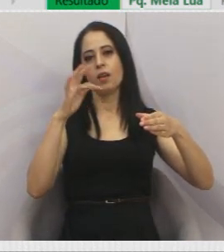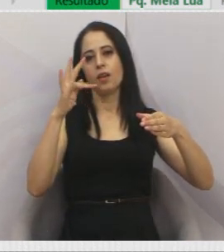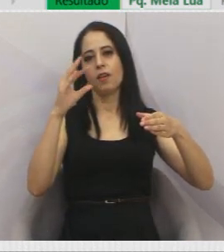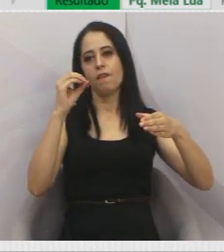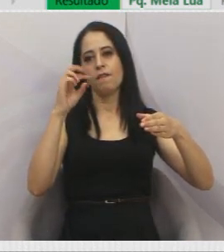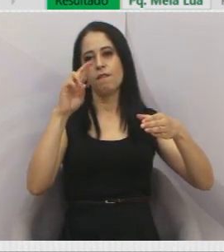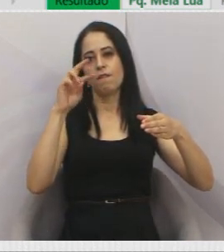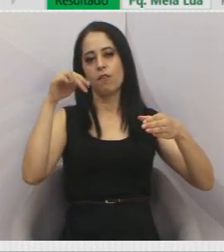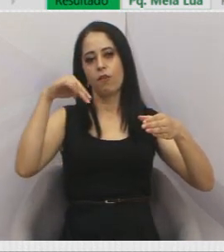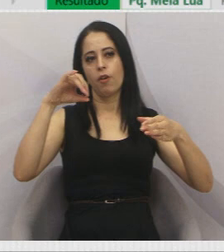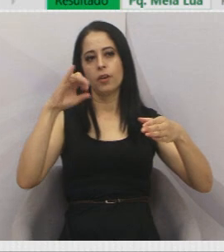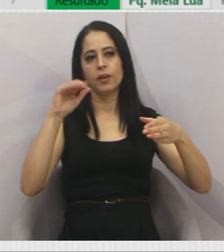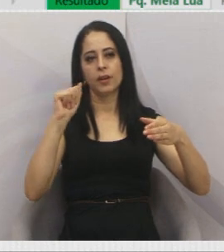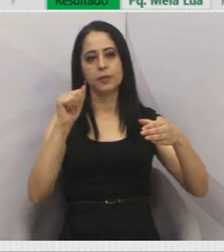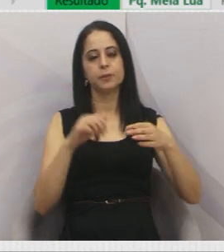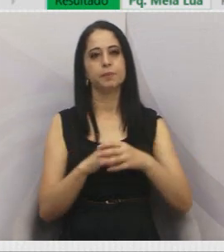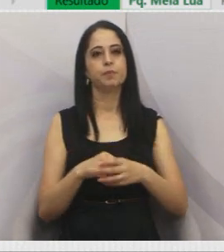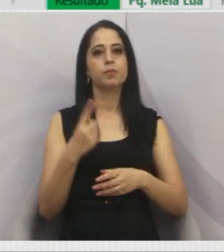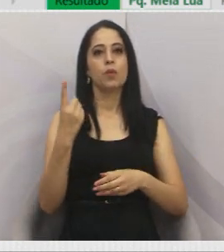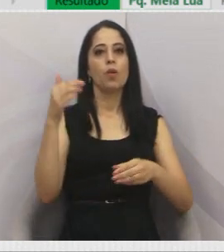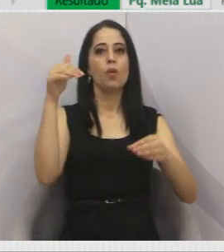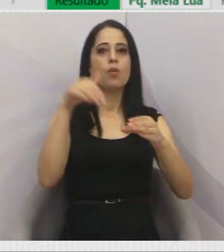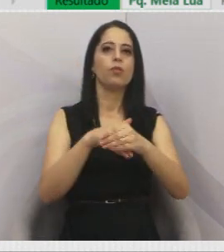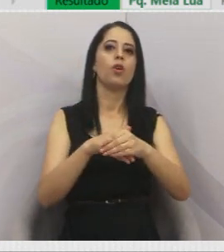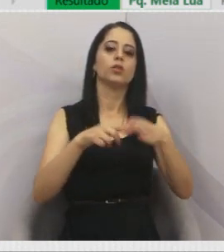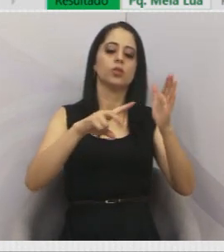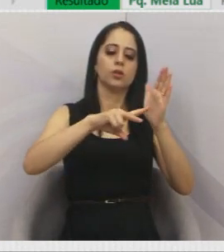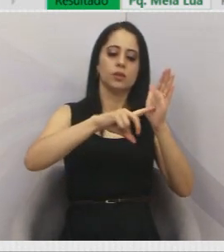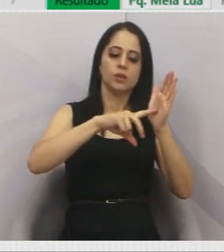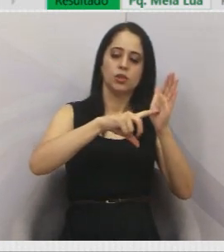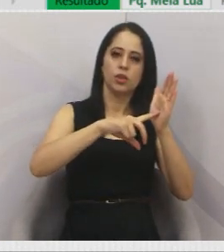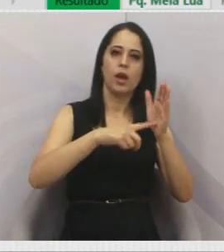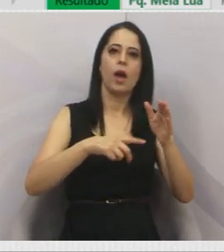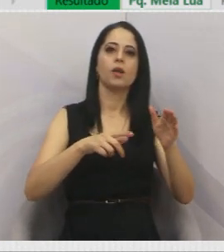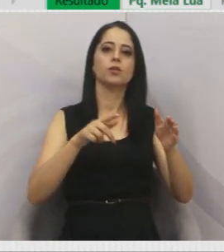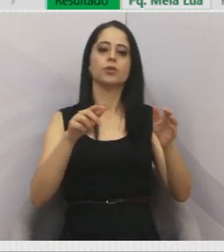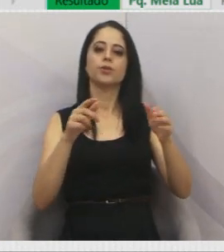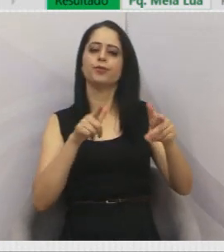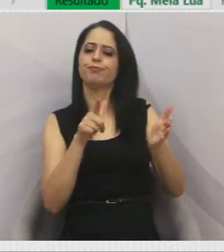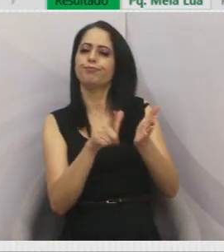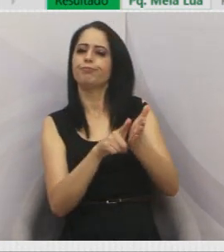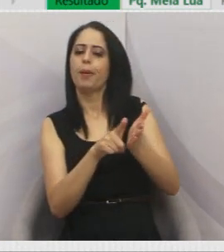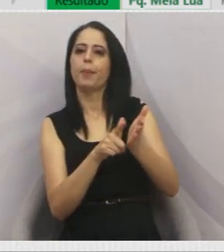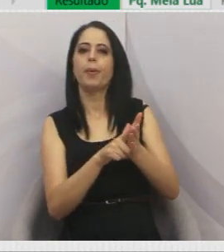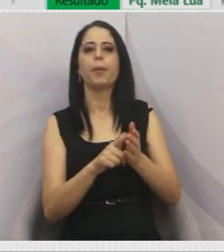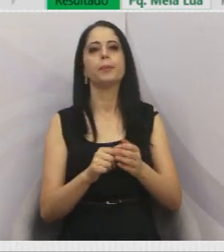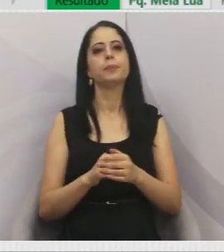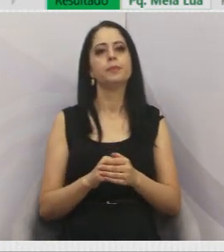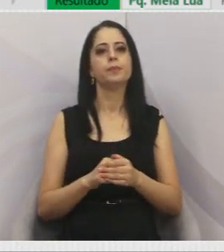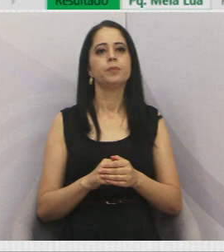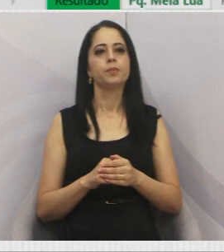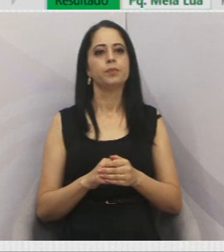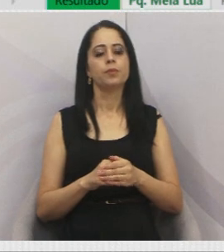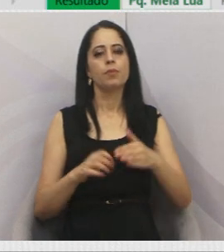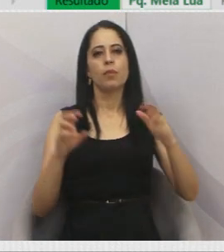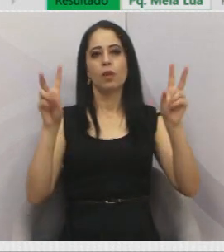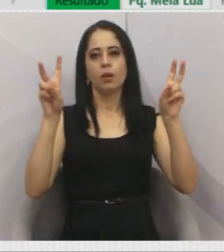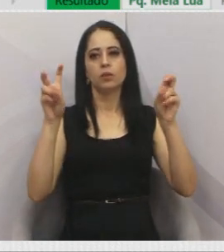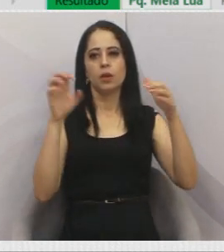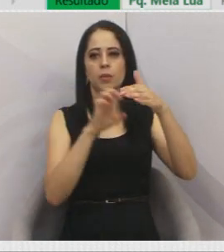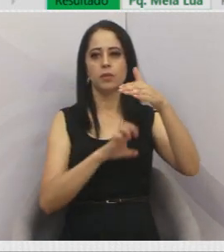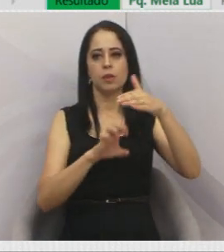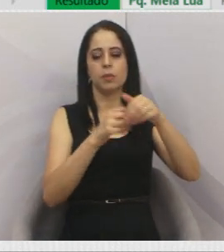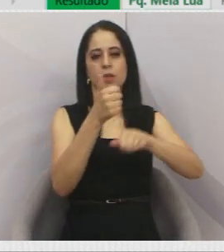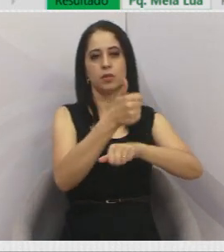segmento entidade de classe sindical. Um voto Sindicato dos Papeleiros. Próximo voto. Segmento empresas e ou entidades